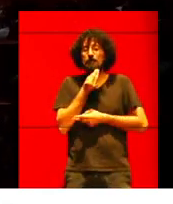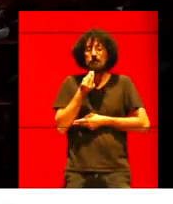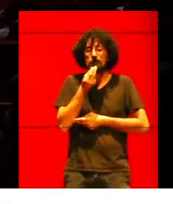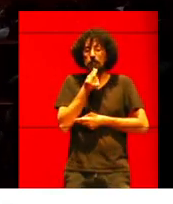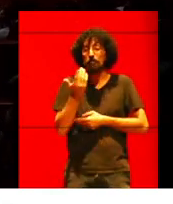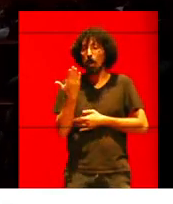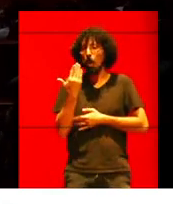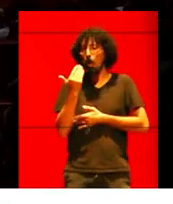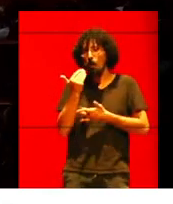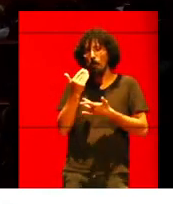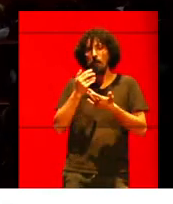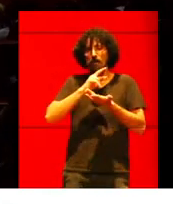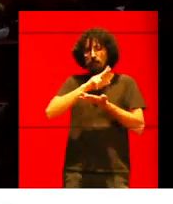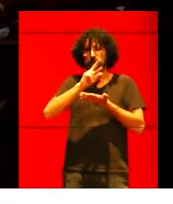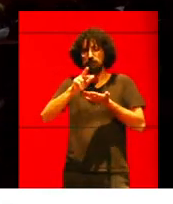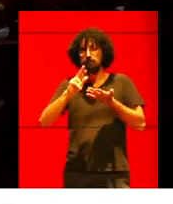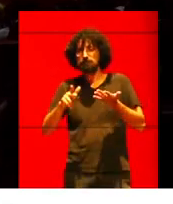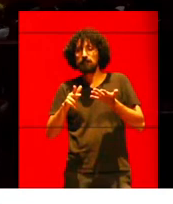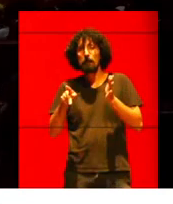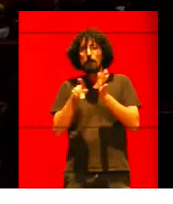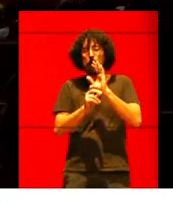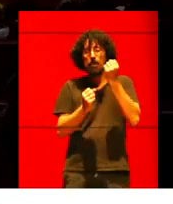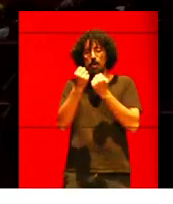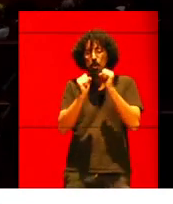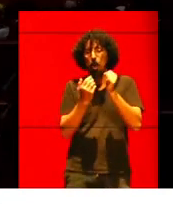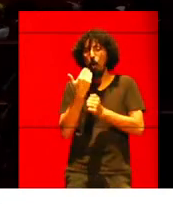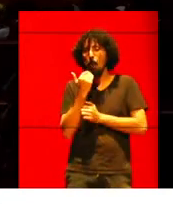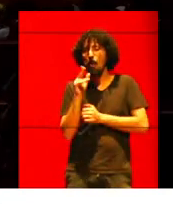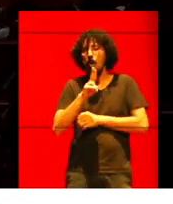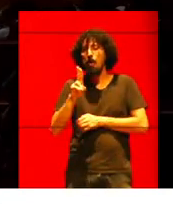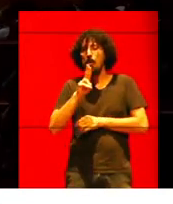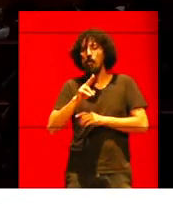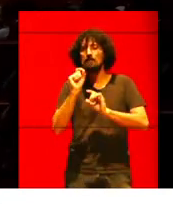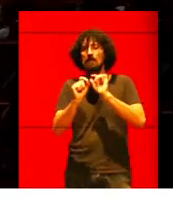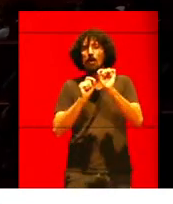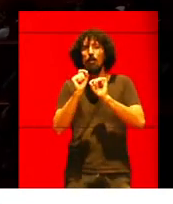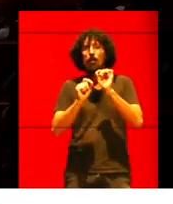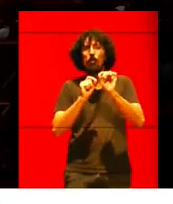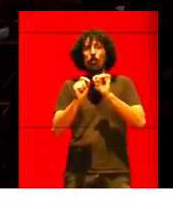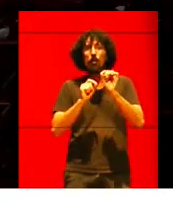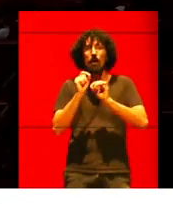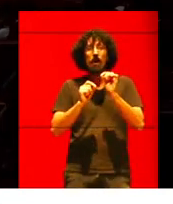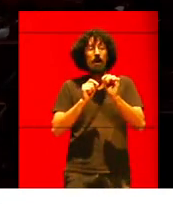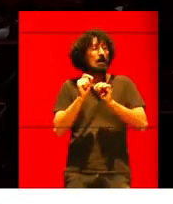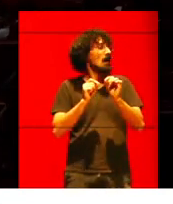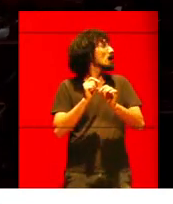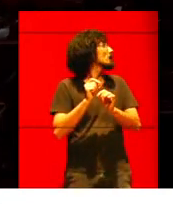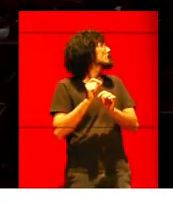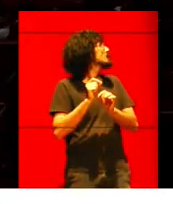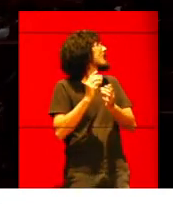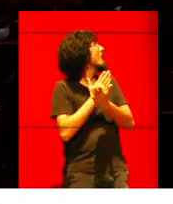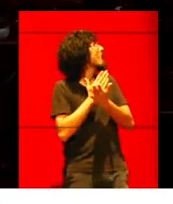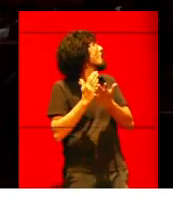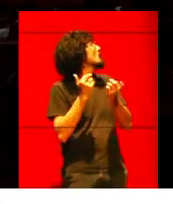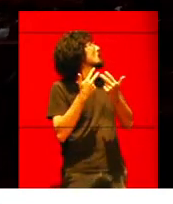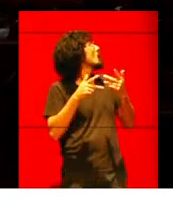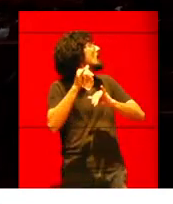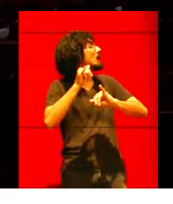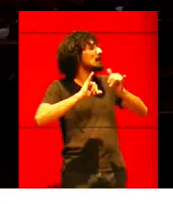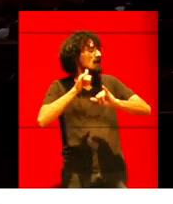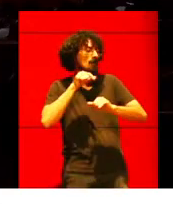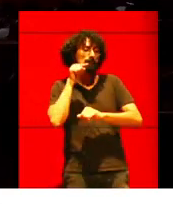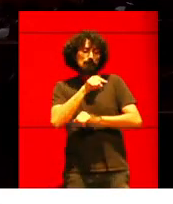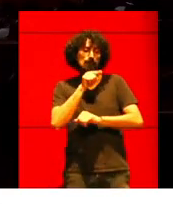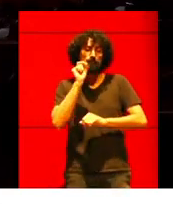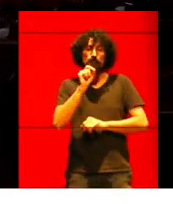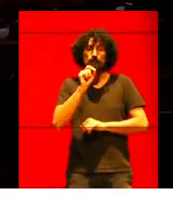alimentos, a indústria alimentícia se utiliza de flavorizantes. Em geral, essas